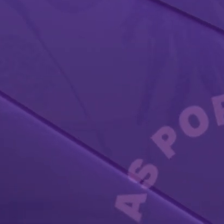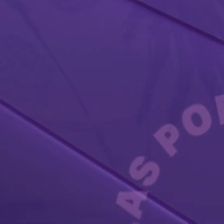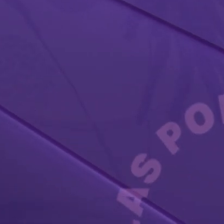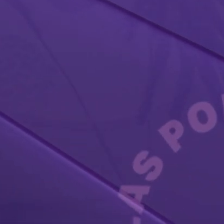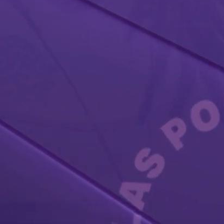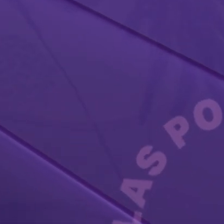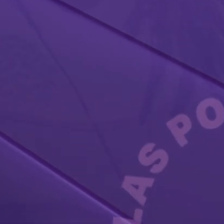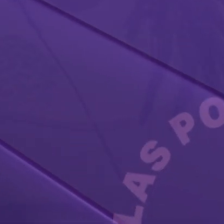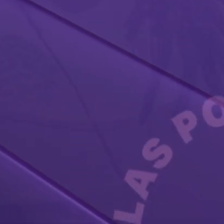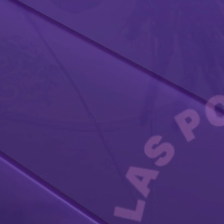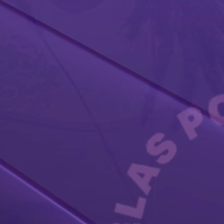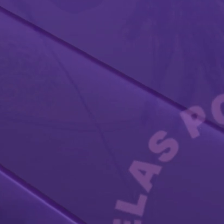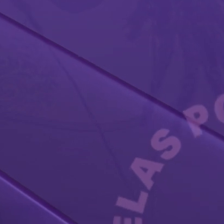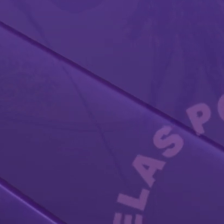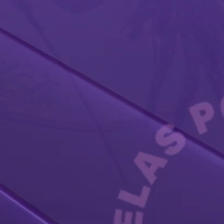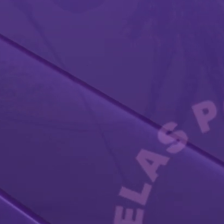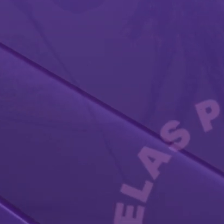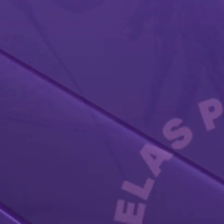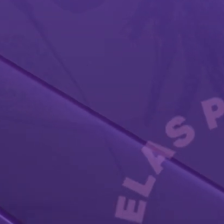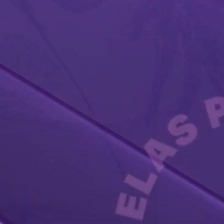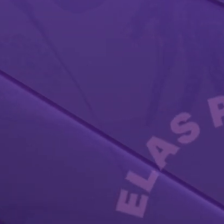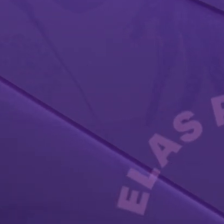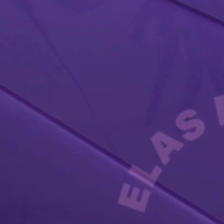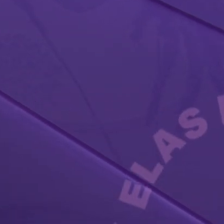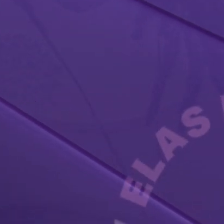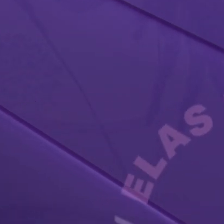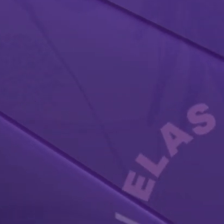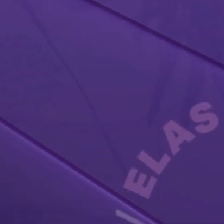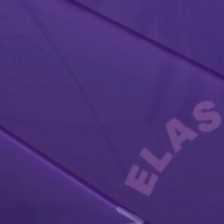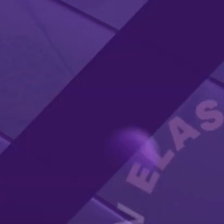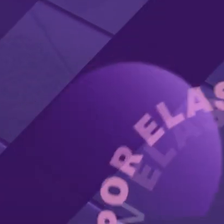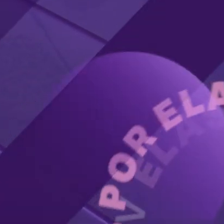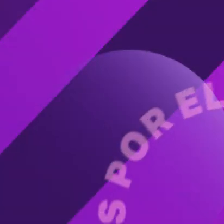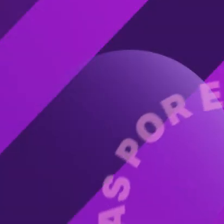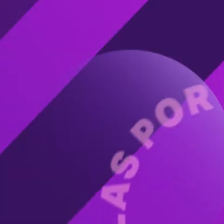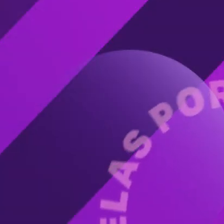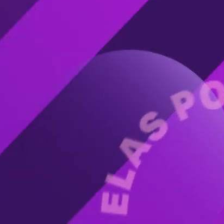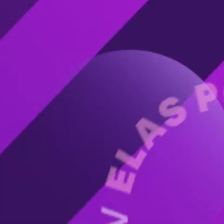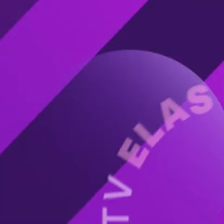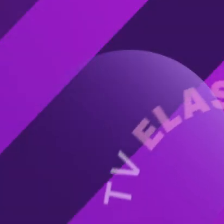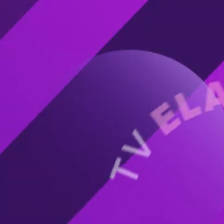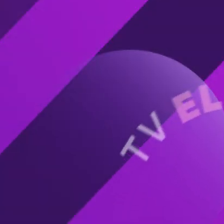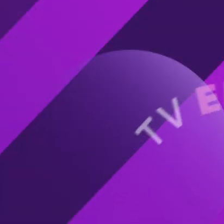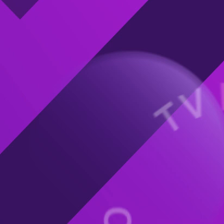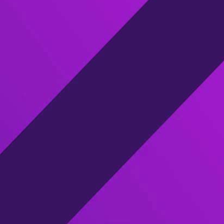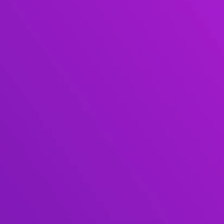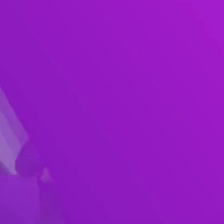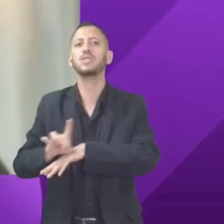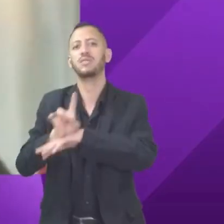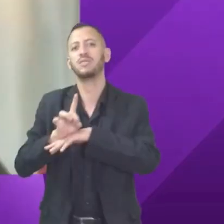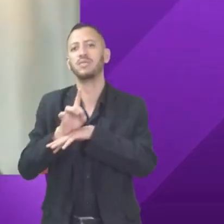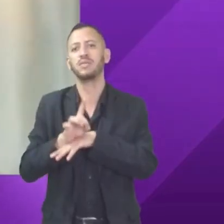alternativa para as mulheres. E hoje, preparamos um resumo com os pontos mais importantes.